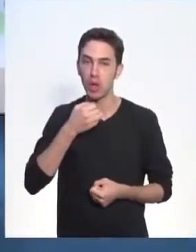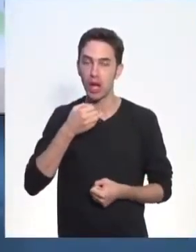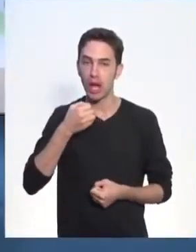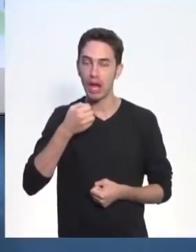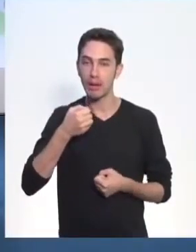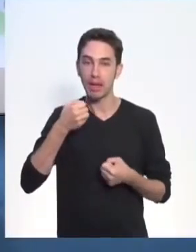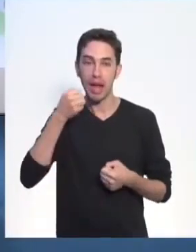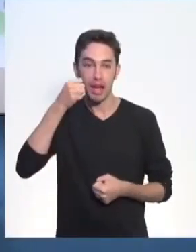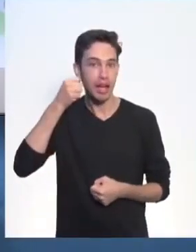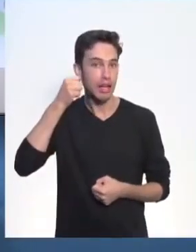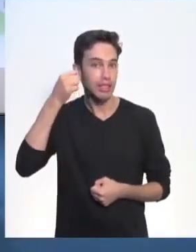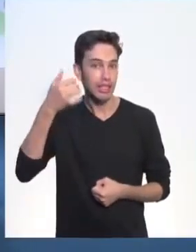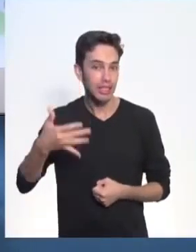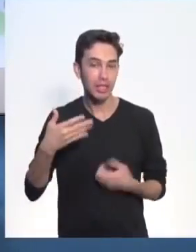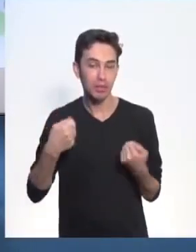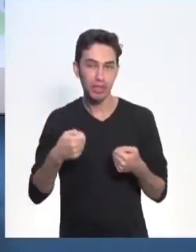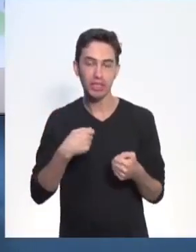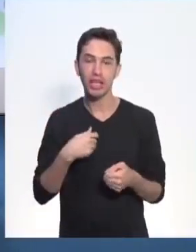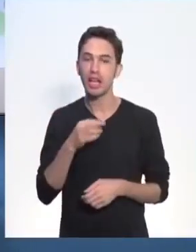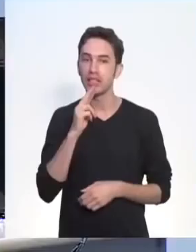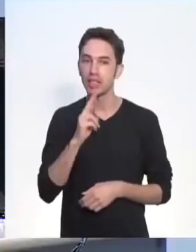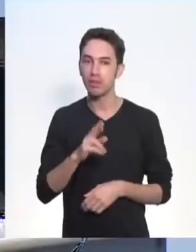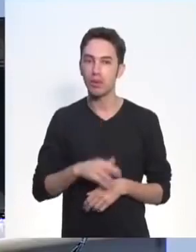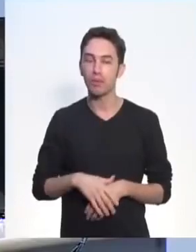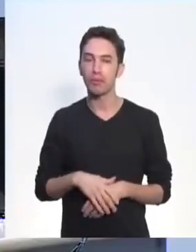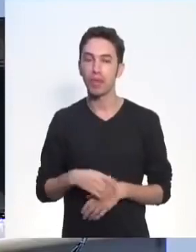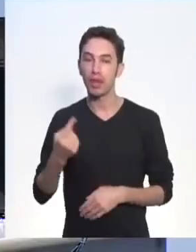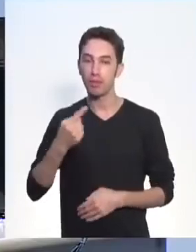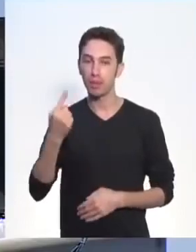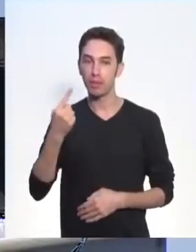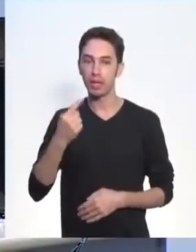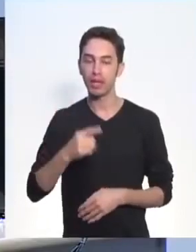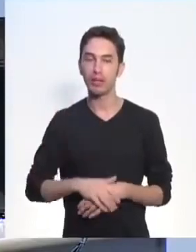quiser responder ainda, dá para responder. Então, vamos lá. A primeira imagem